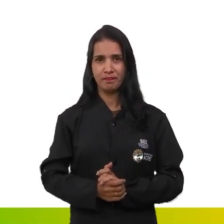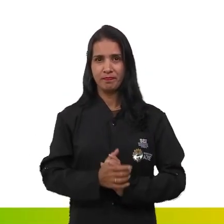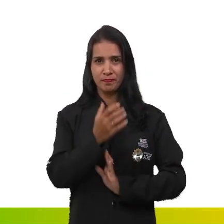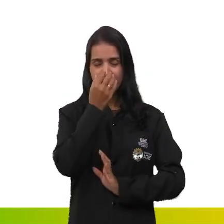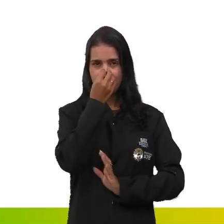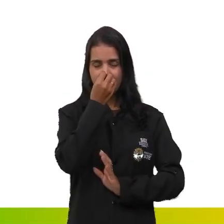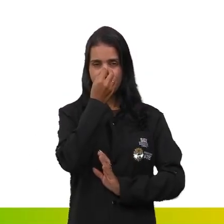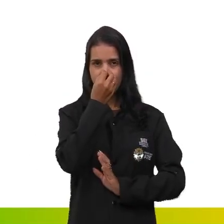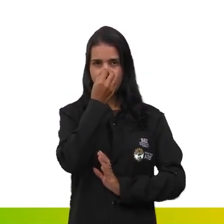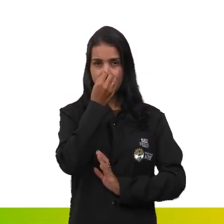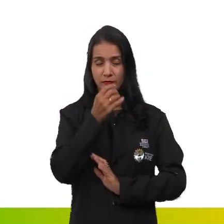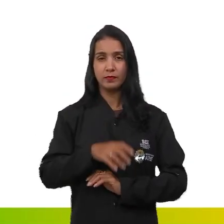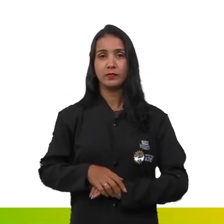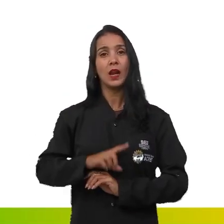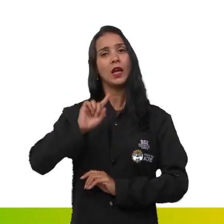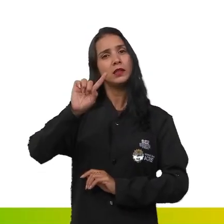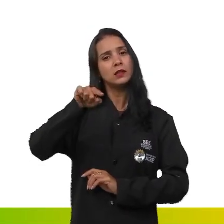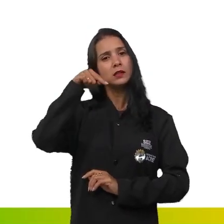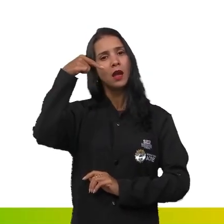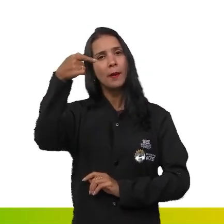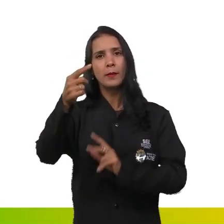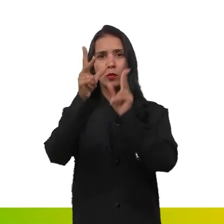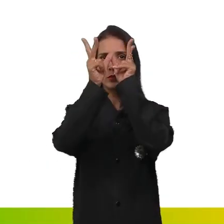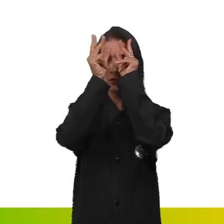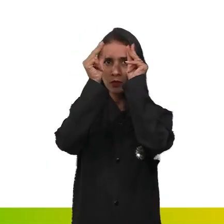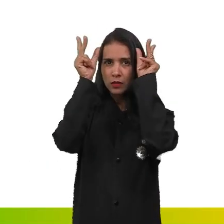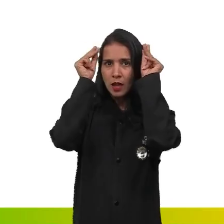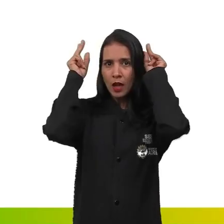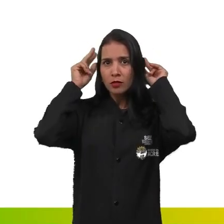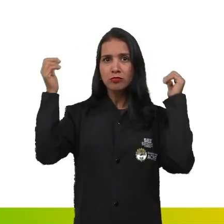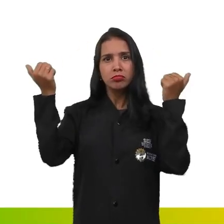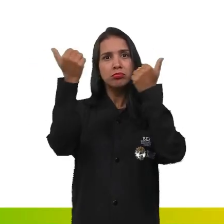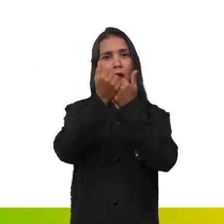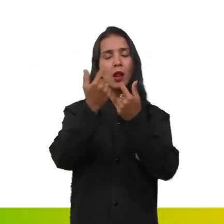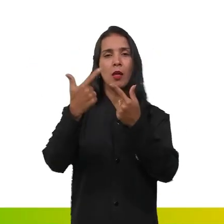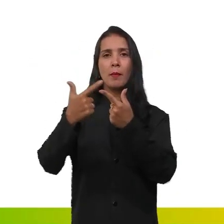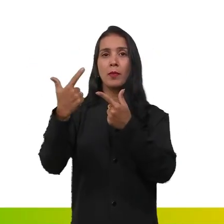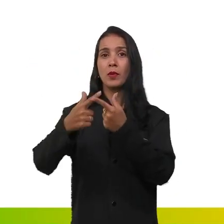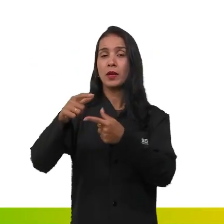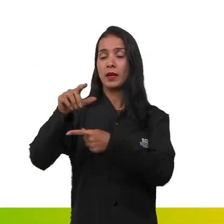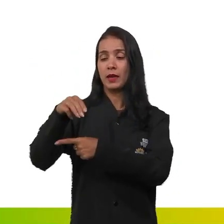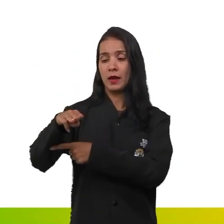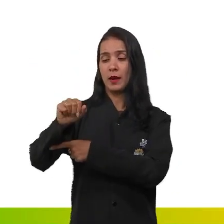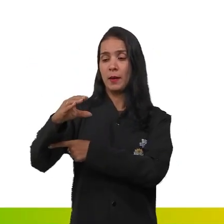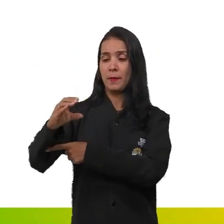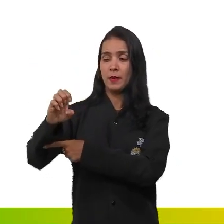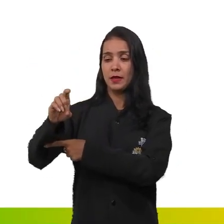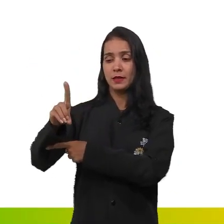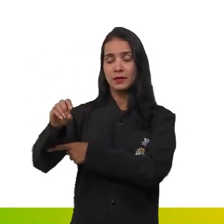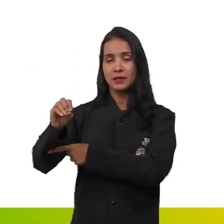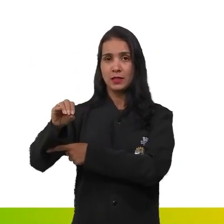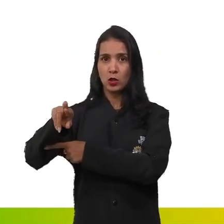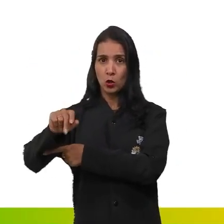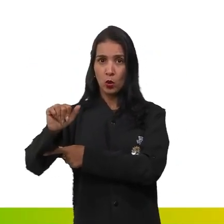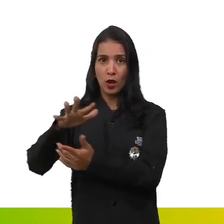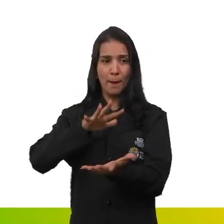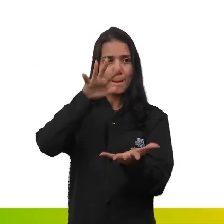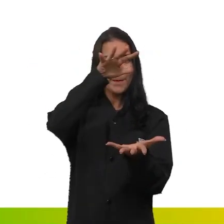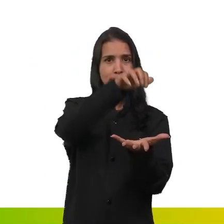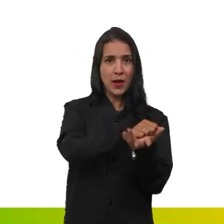a Grécia vai ser conquistada pela Macedônia, que tem como grande líder o Alexandre Magno, Alexandre o Grande, que